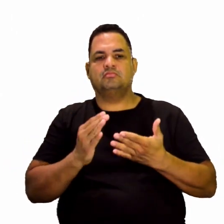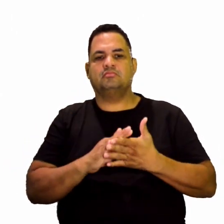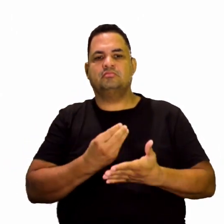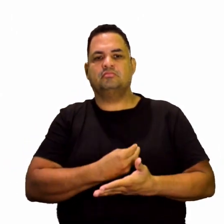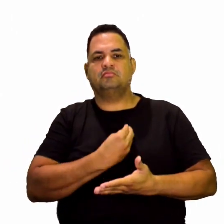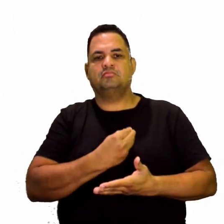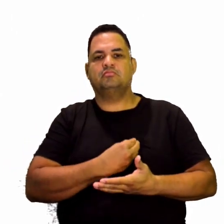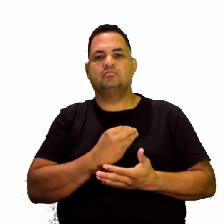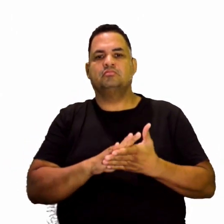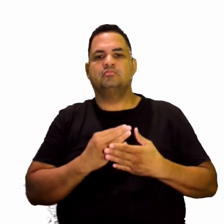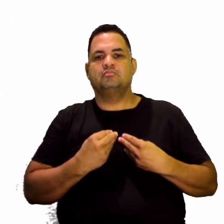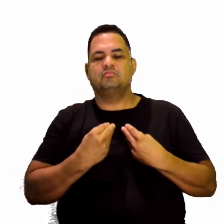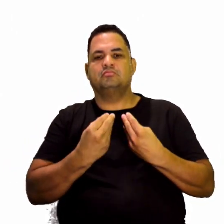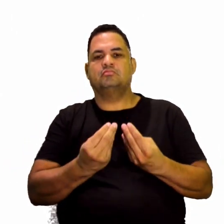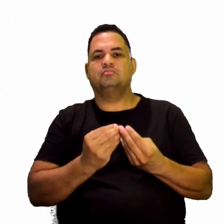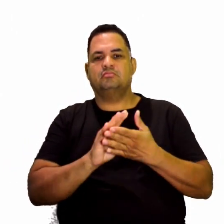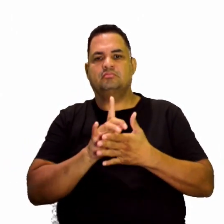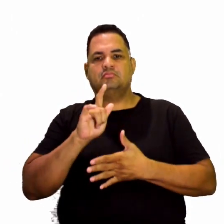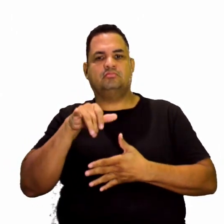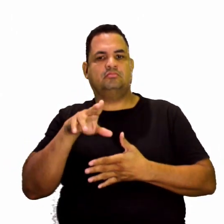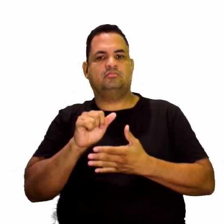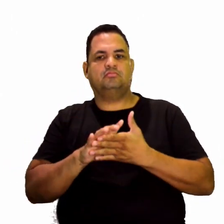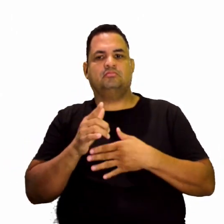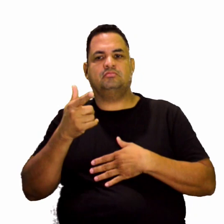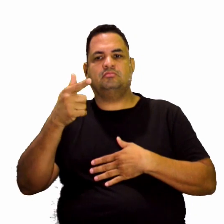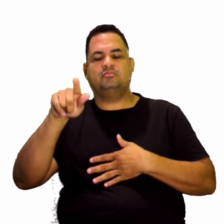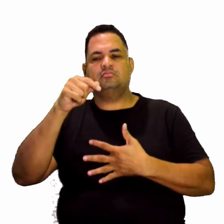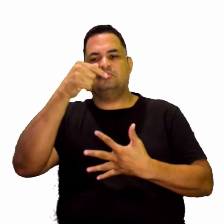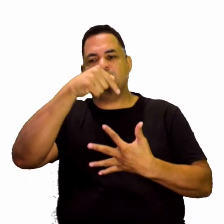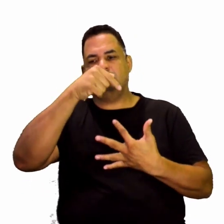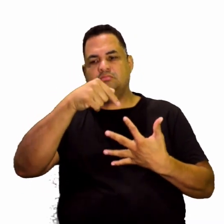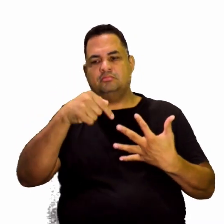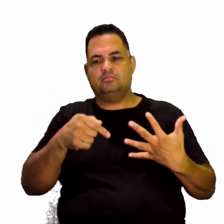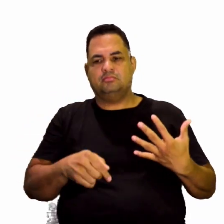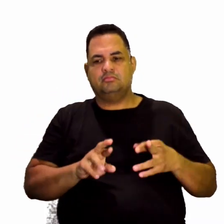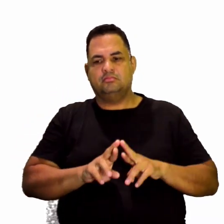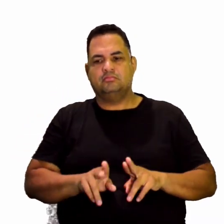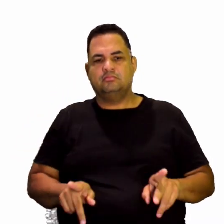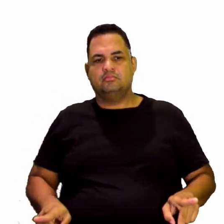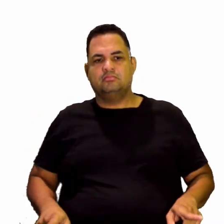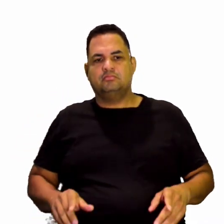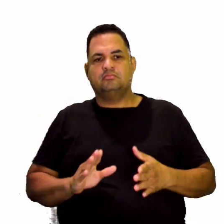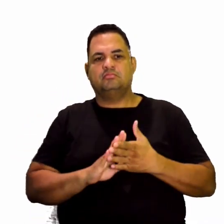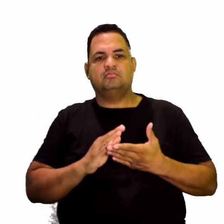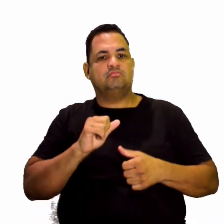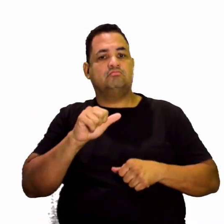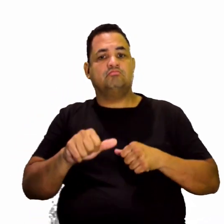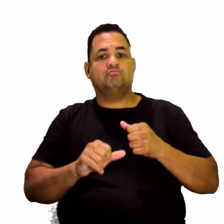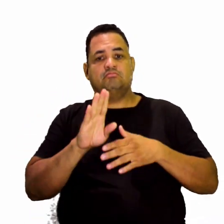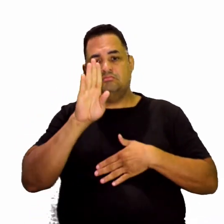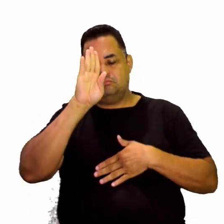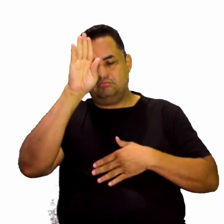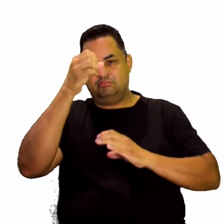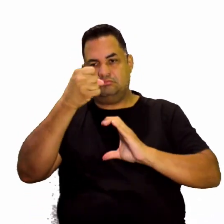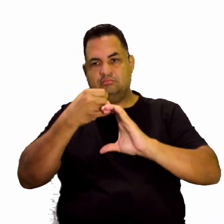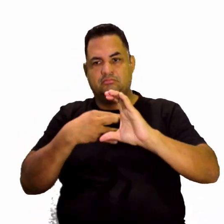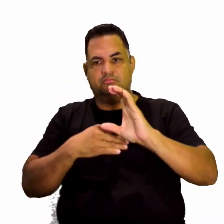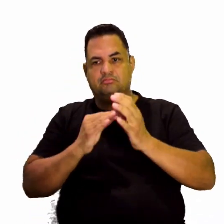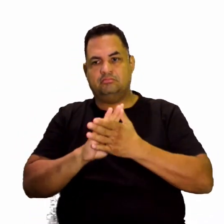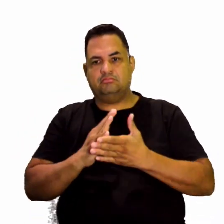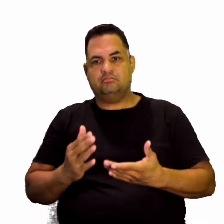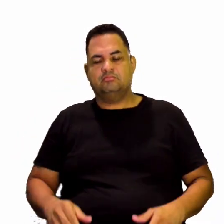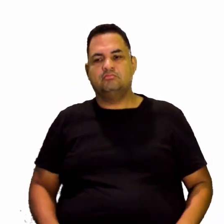permitem que um ser vivo forneça genes a outro de espécies diferentes sem alterar as